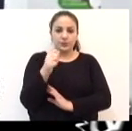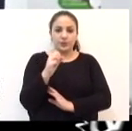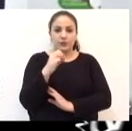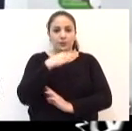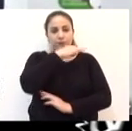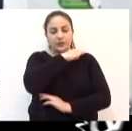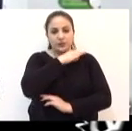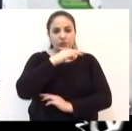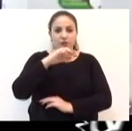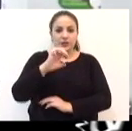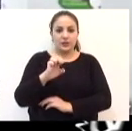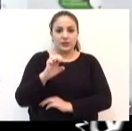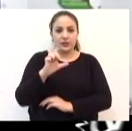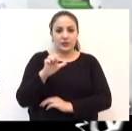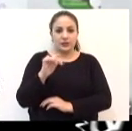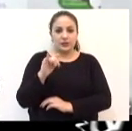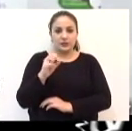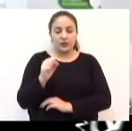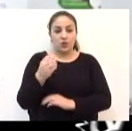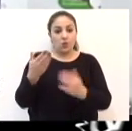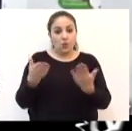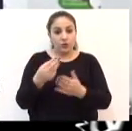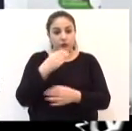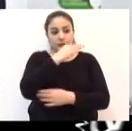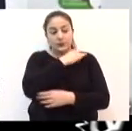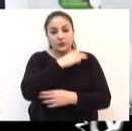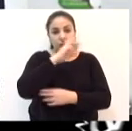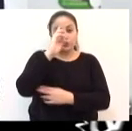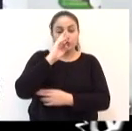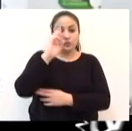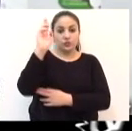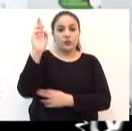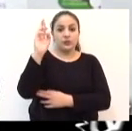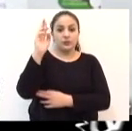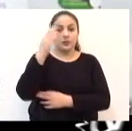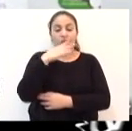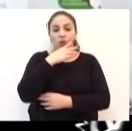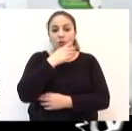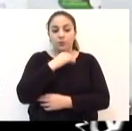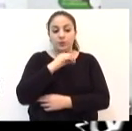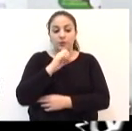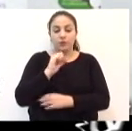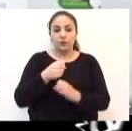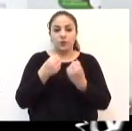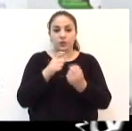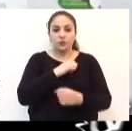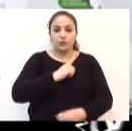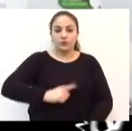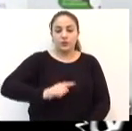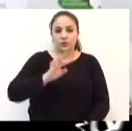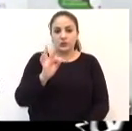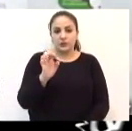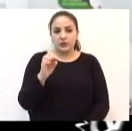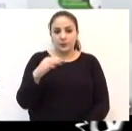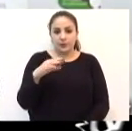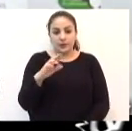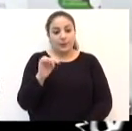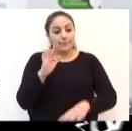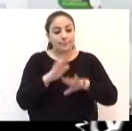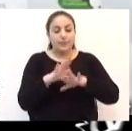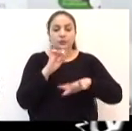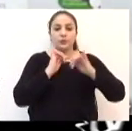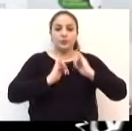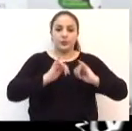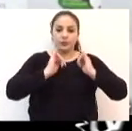hoje ministro-chefe da Casa Civil, homem forte do governo Temer. Claro que essa é mais uma